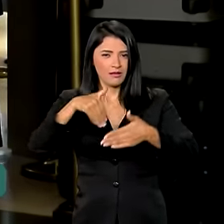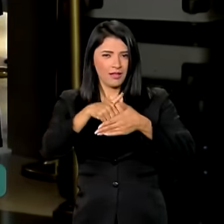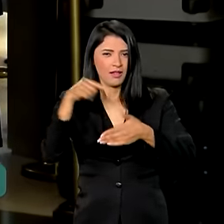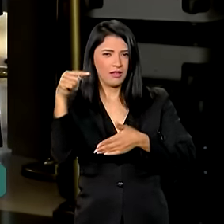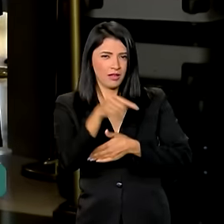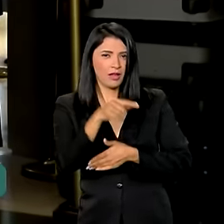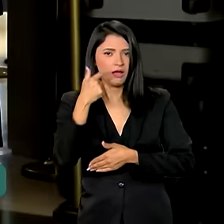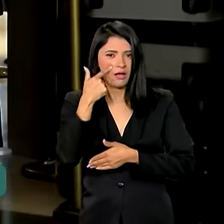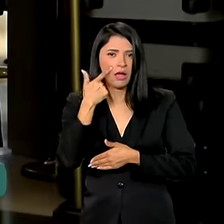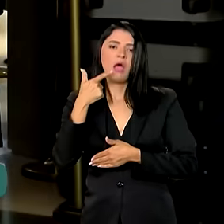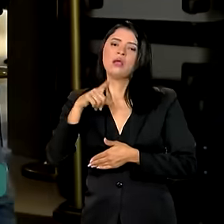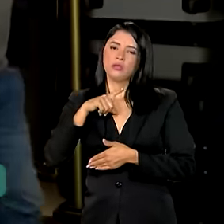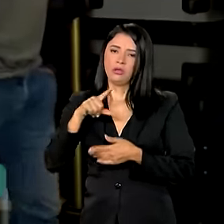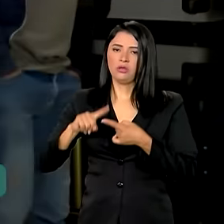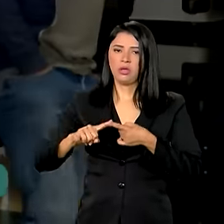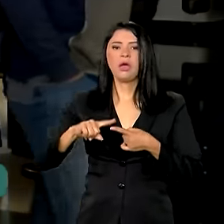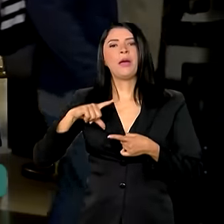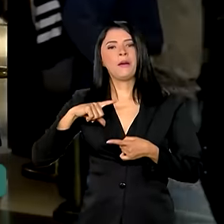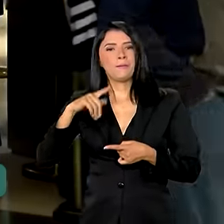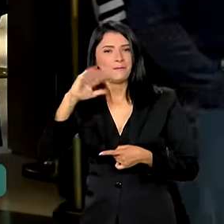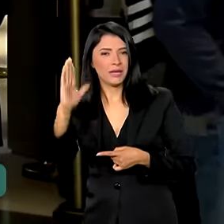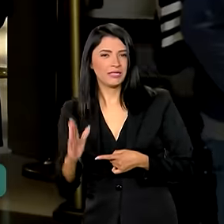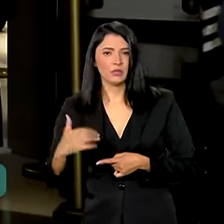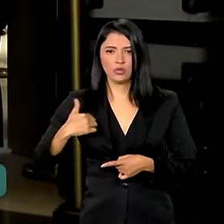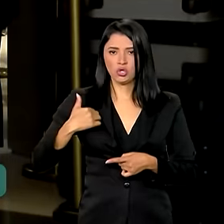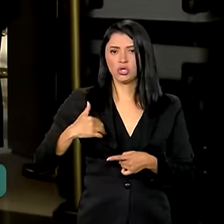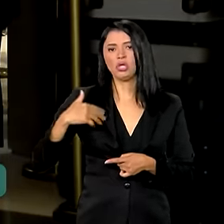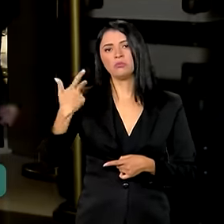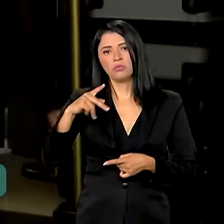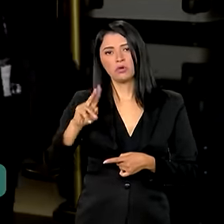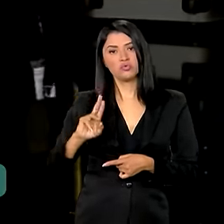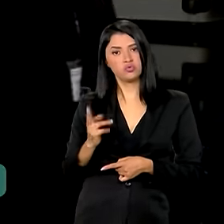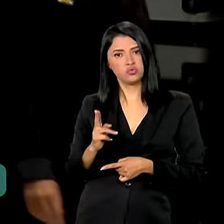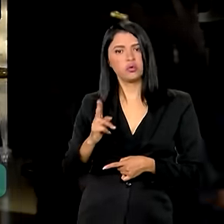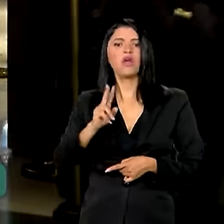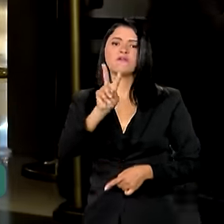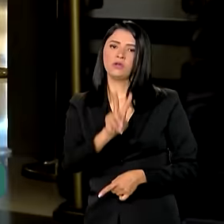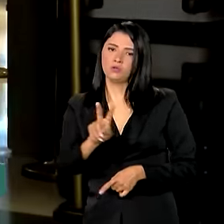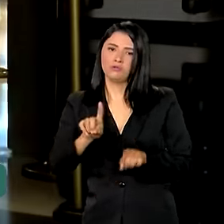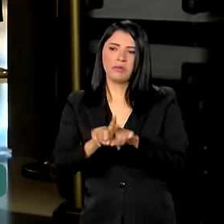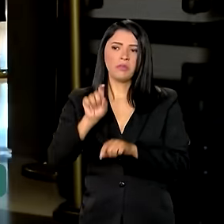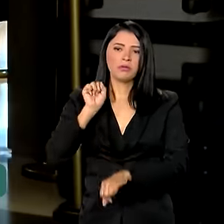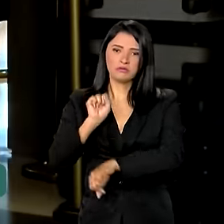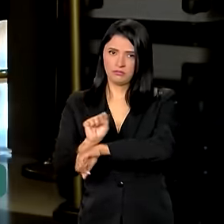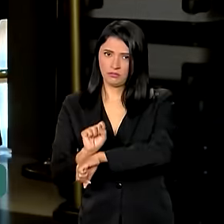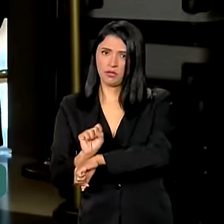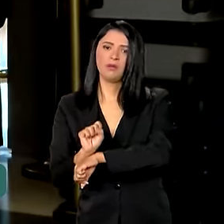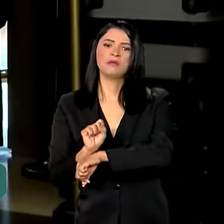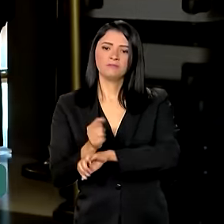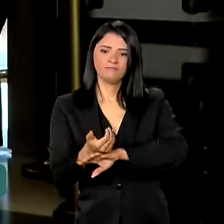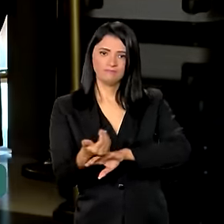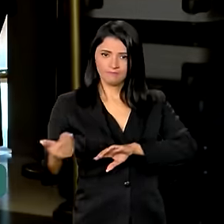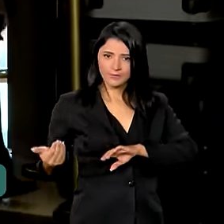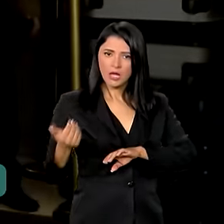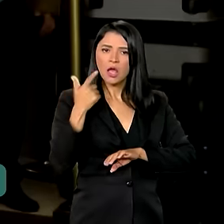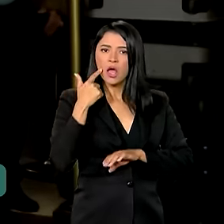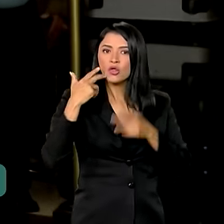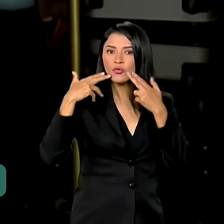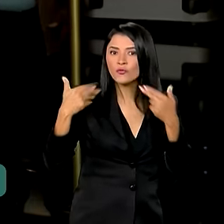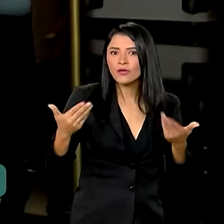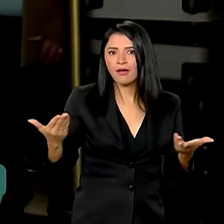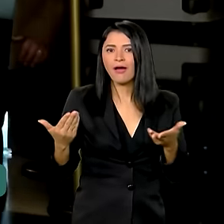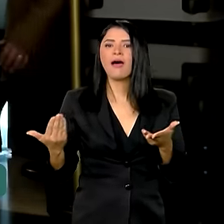bloco reunia até então Brasil, Argentina, Paraguai e Uruguai. A Venezuela também, mas está suspensa do bloco. A novidade é que a partir